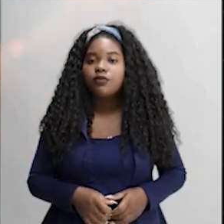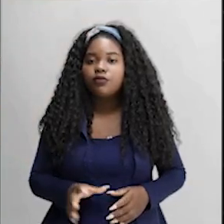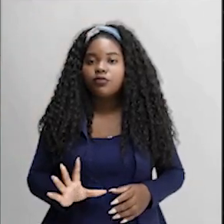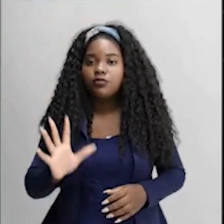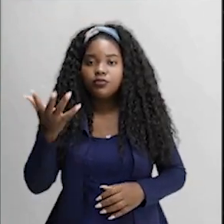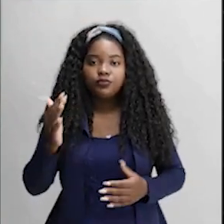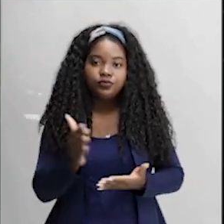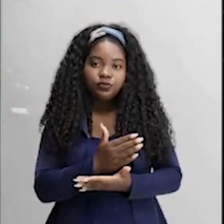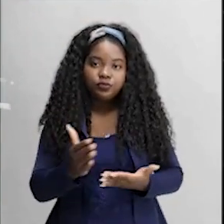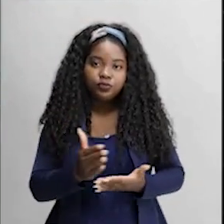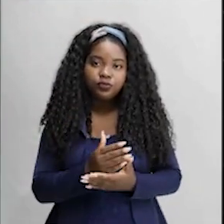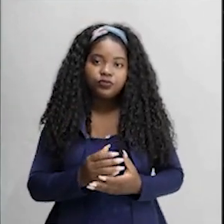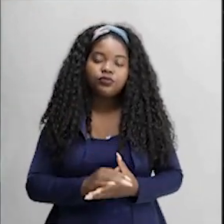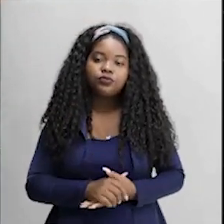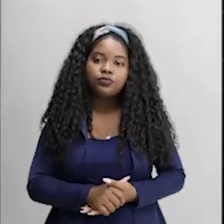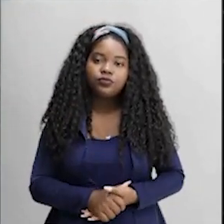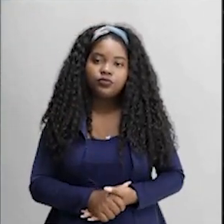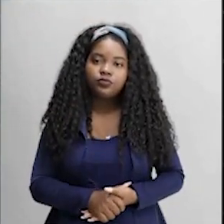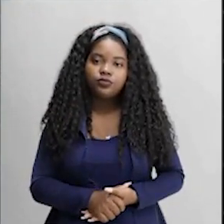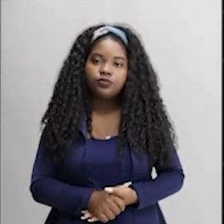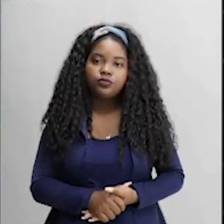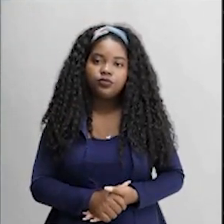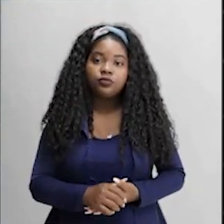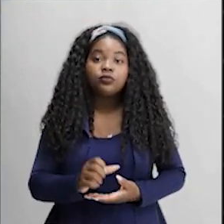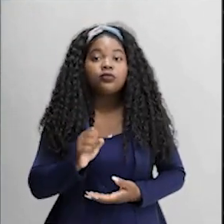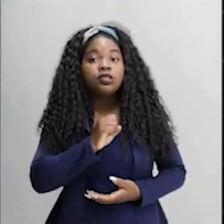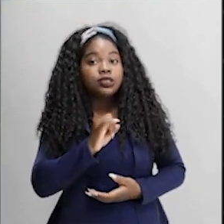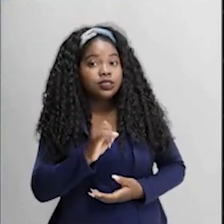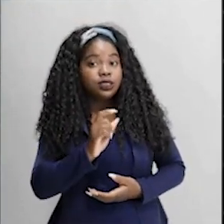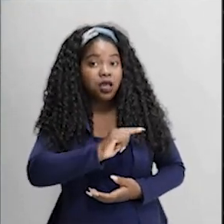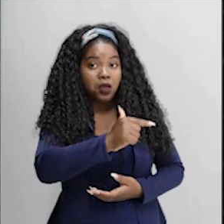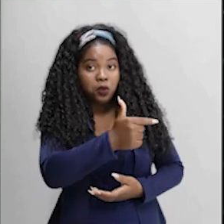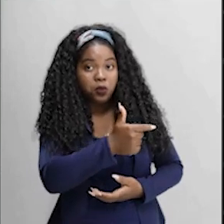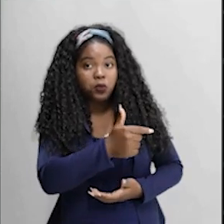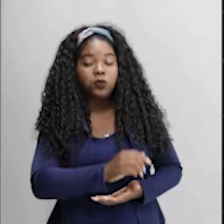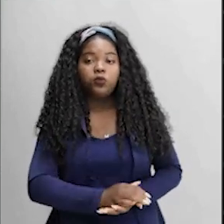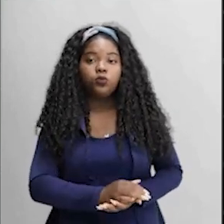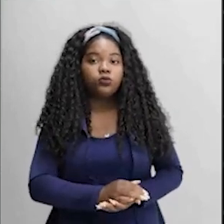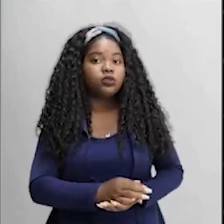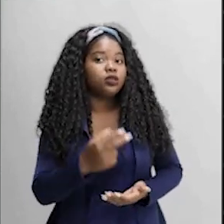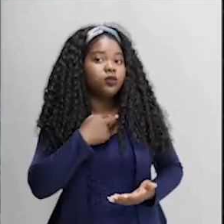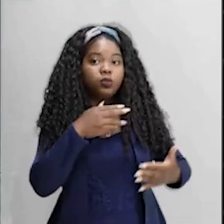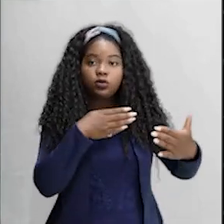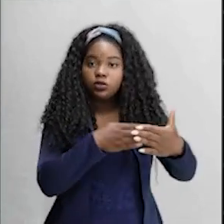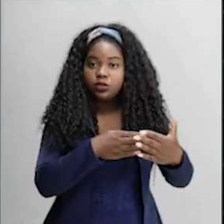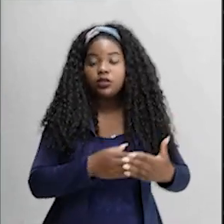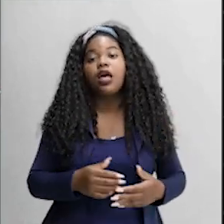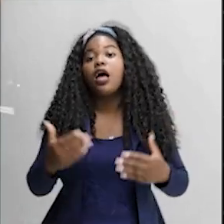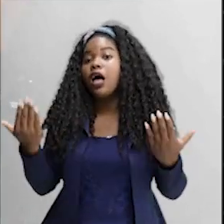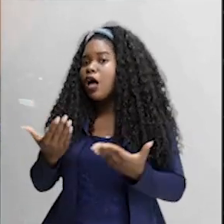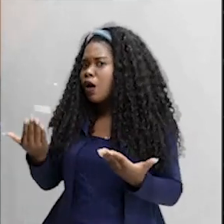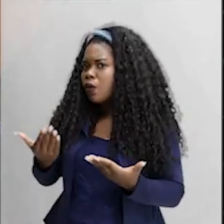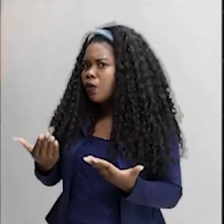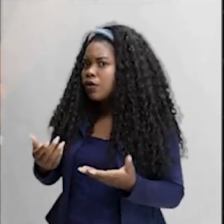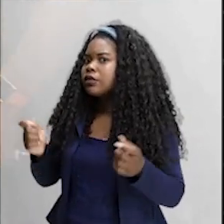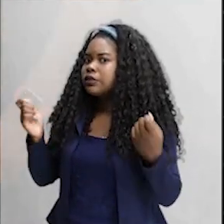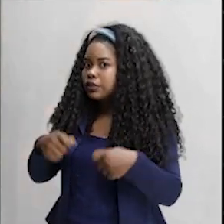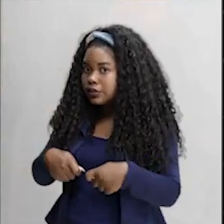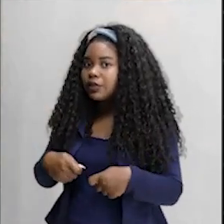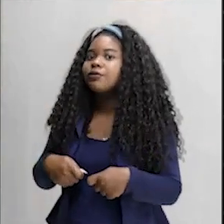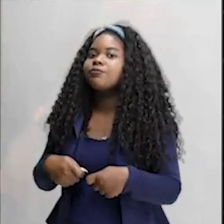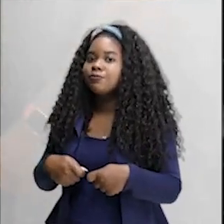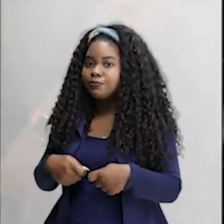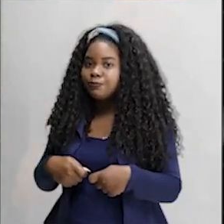em algum momento. Olha só, se esta aqui é inevitável, eu tenho pouco poder de interferência, e esta aqui eu posso interferir